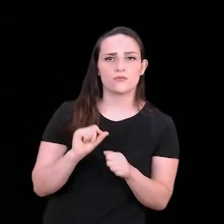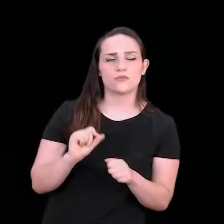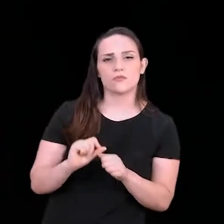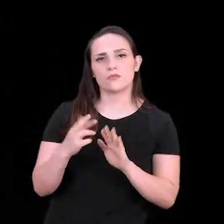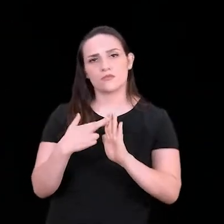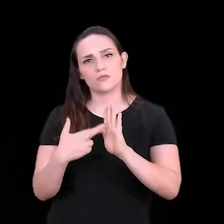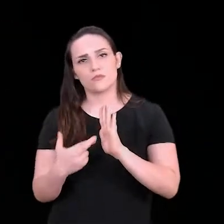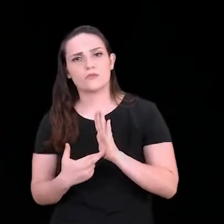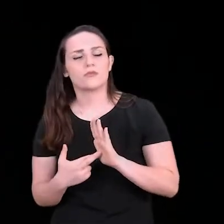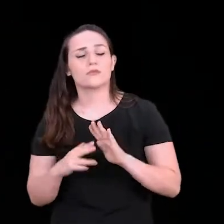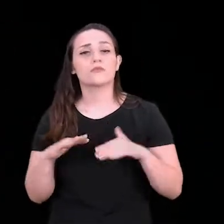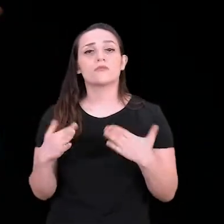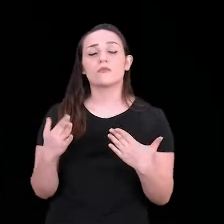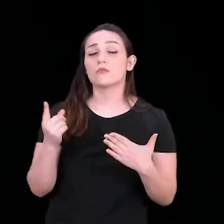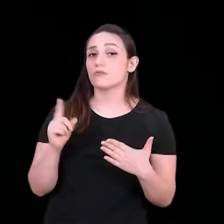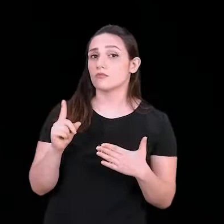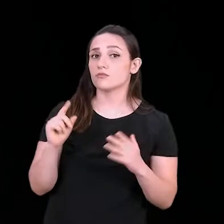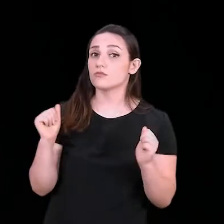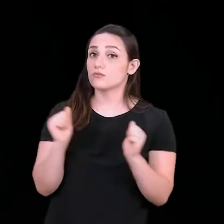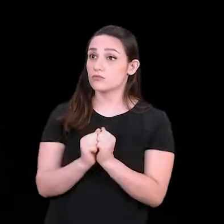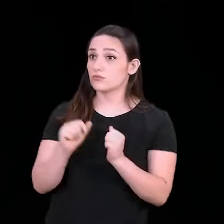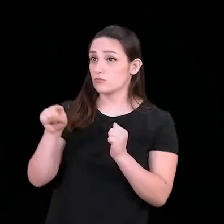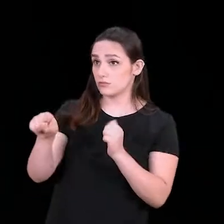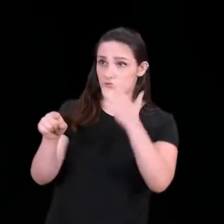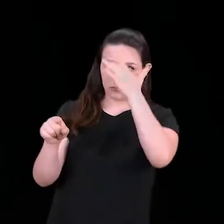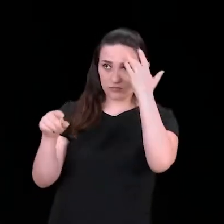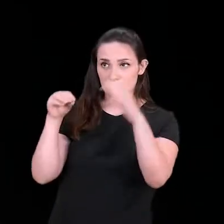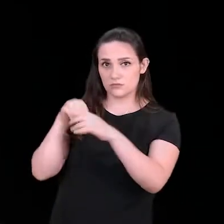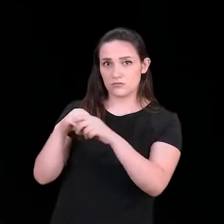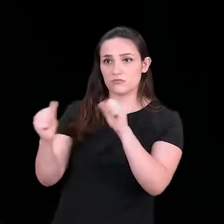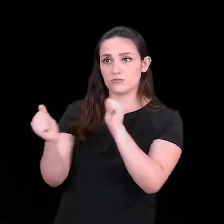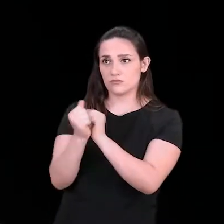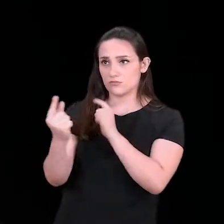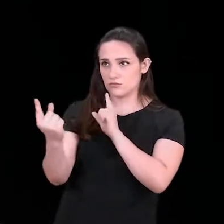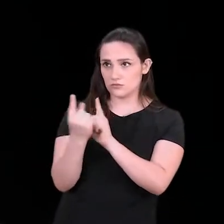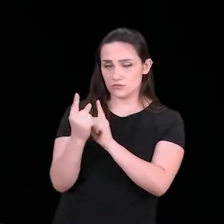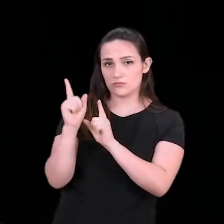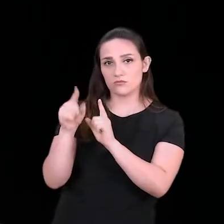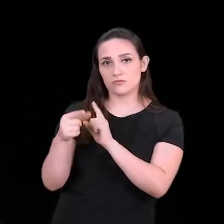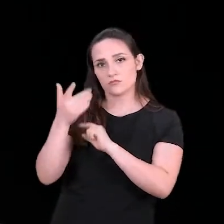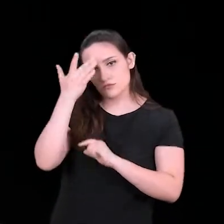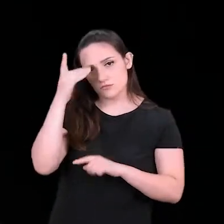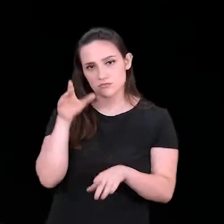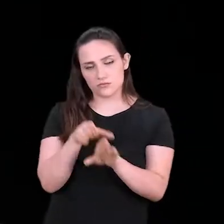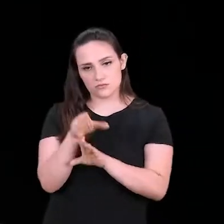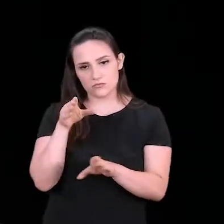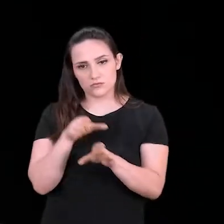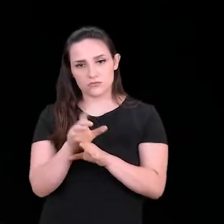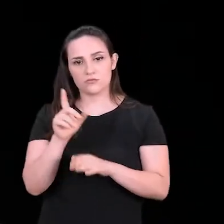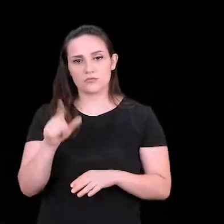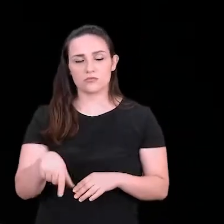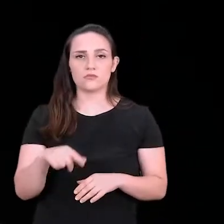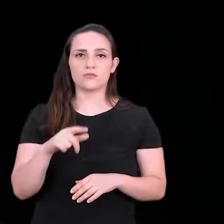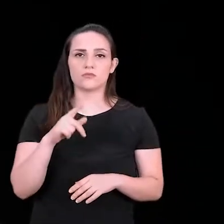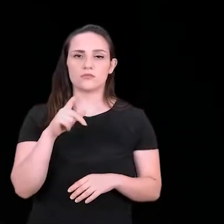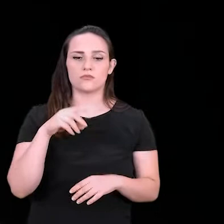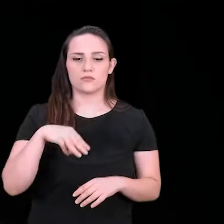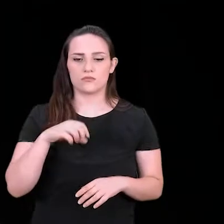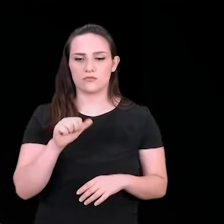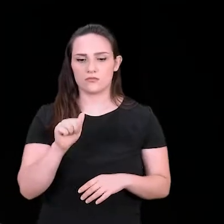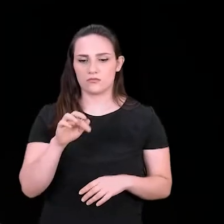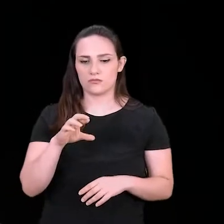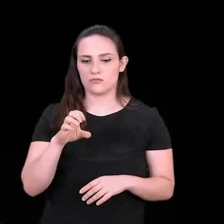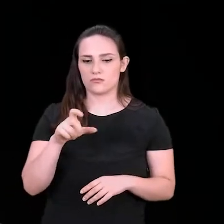você pode pesquisar junto a um pesquisador dentro do mestrado também, que é o seu supervisor, no caso foi o